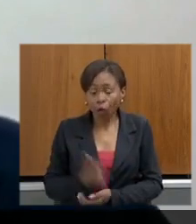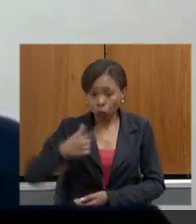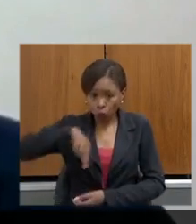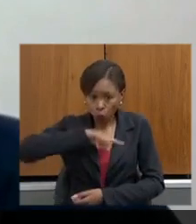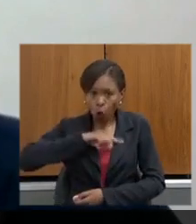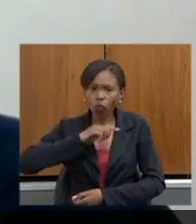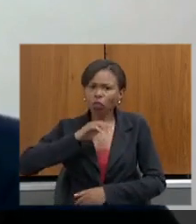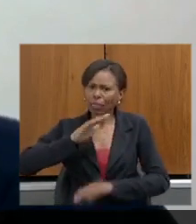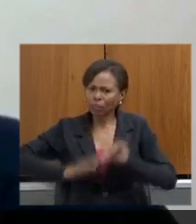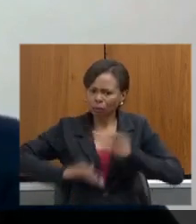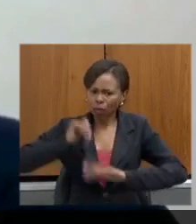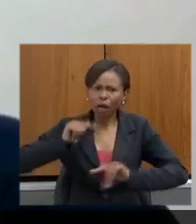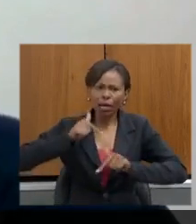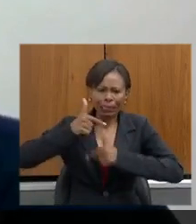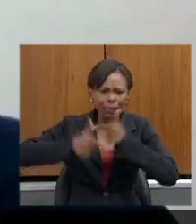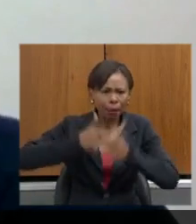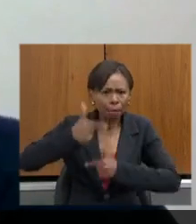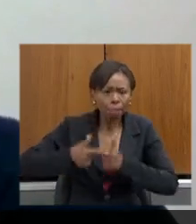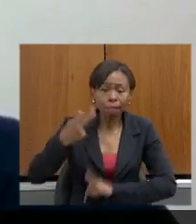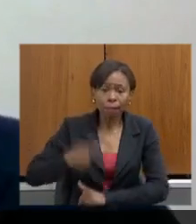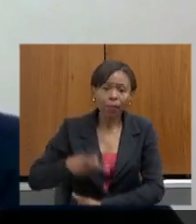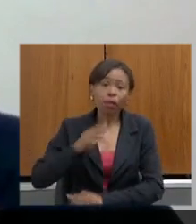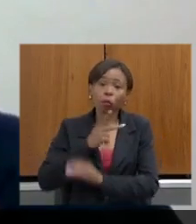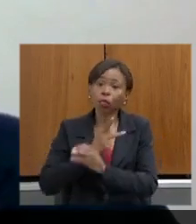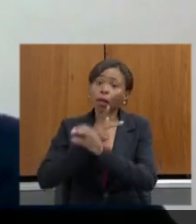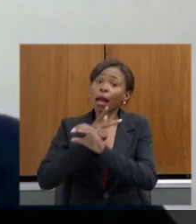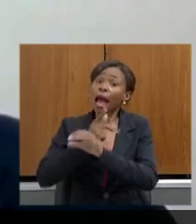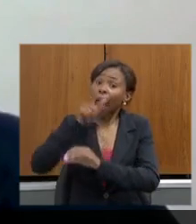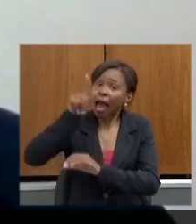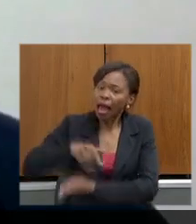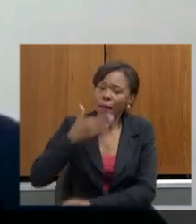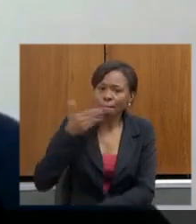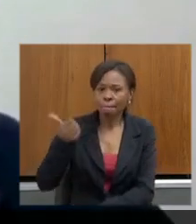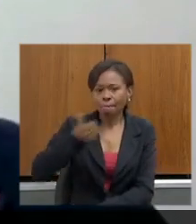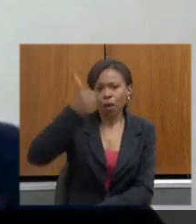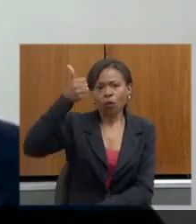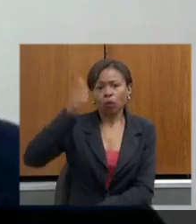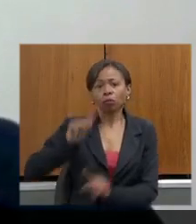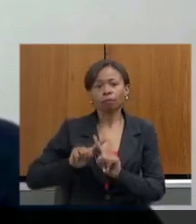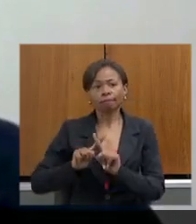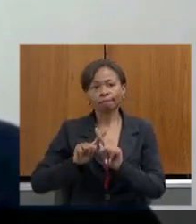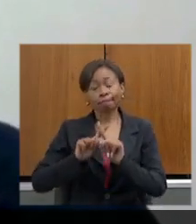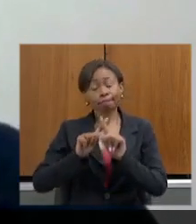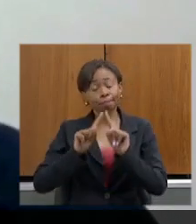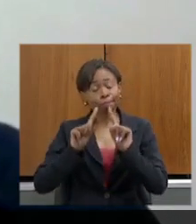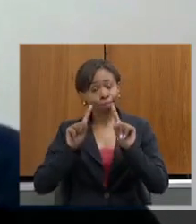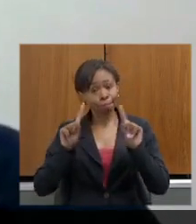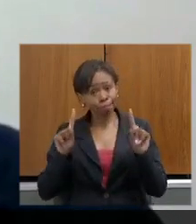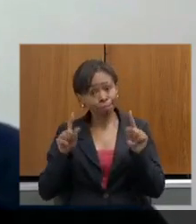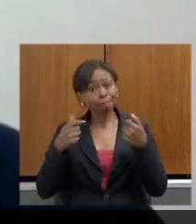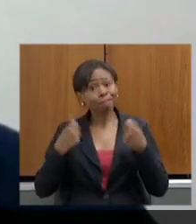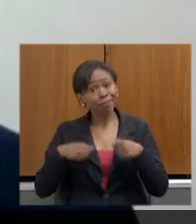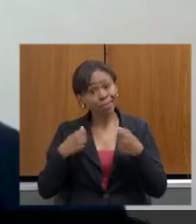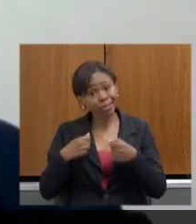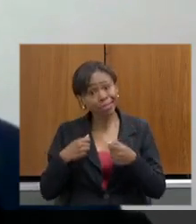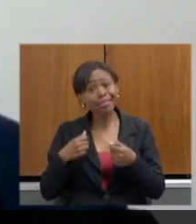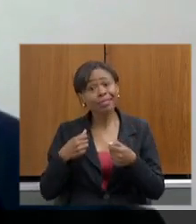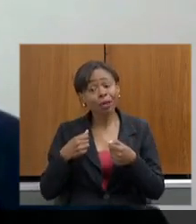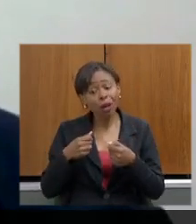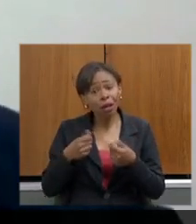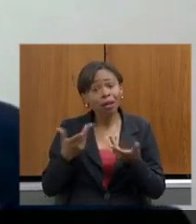é a melhor que existe é melhor que existe mas ela precisa é de ser melhor